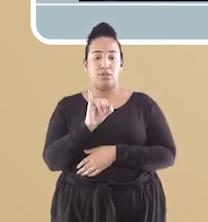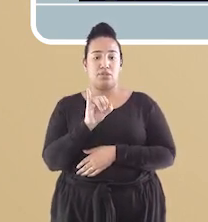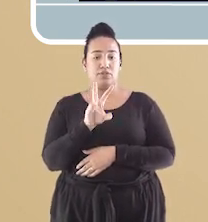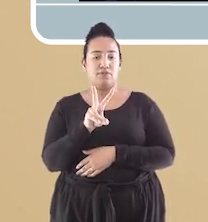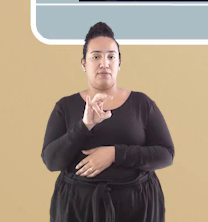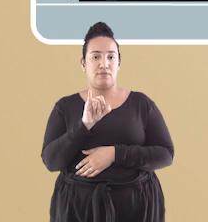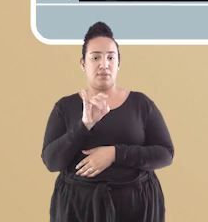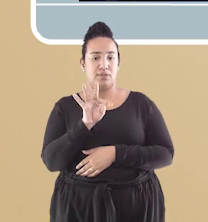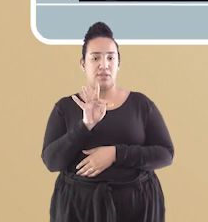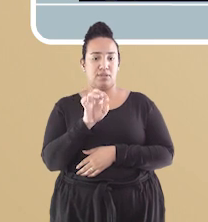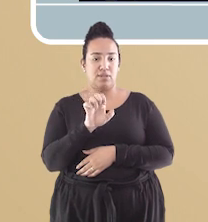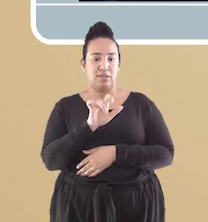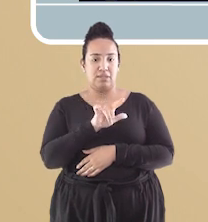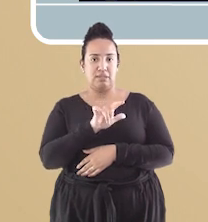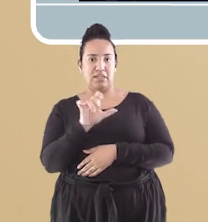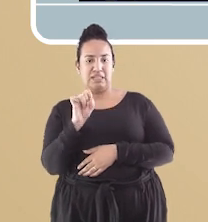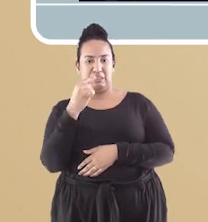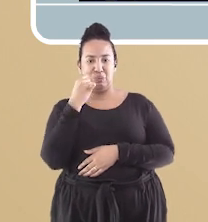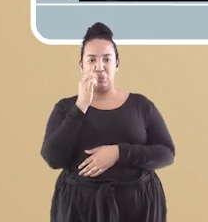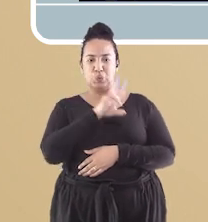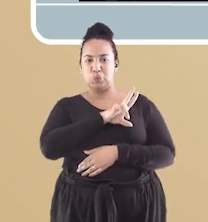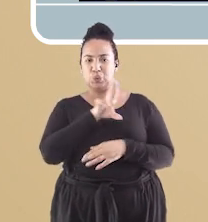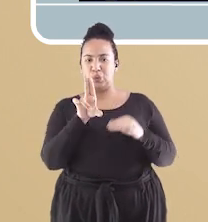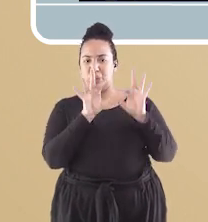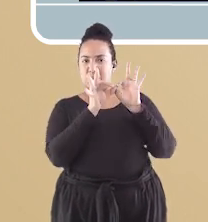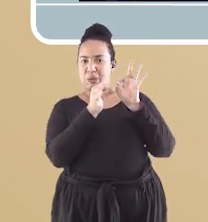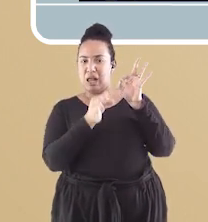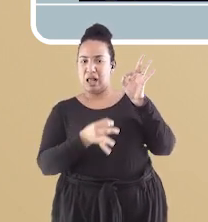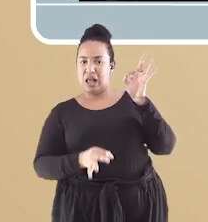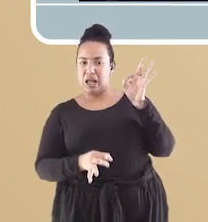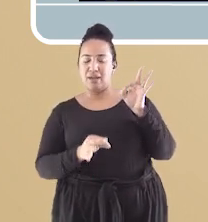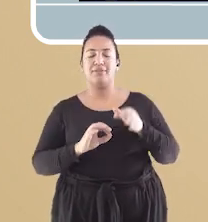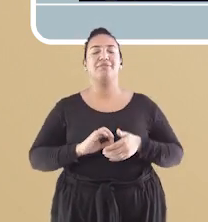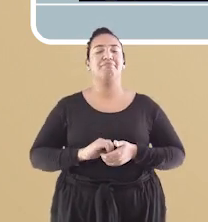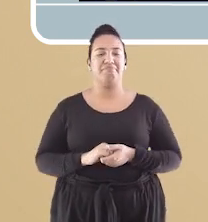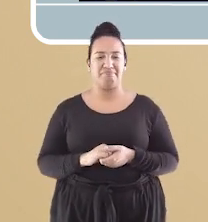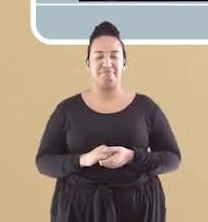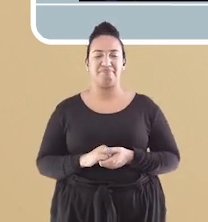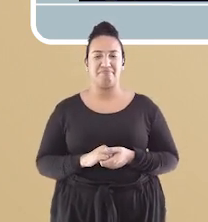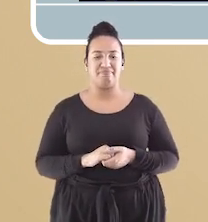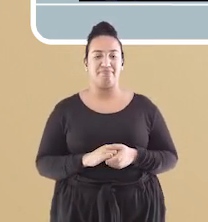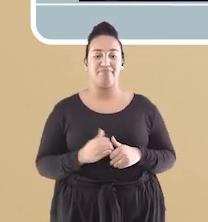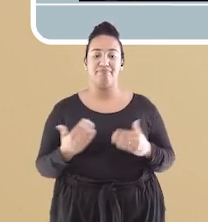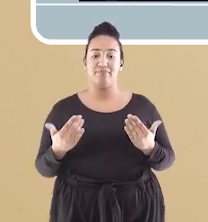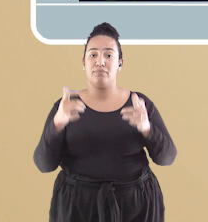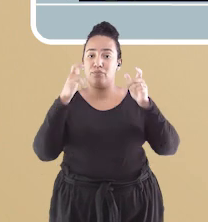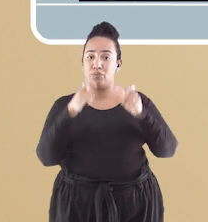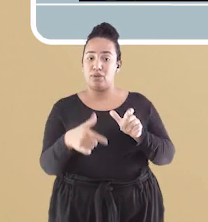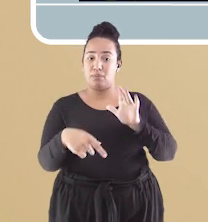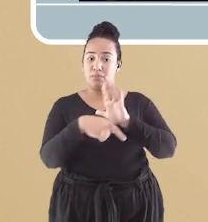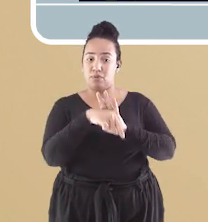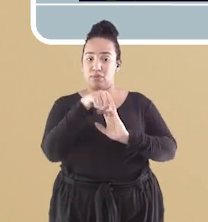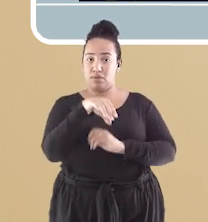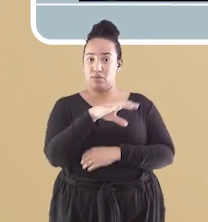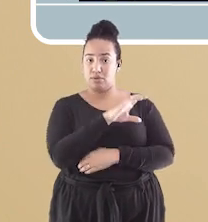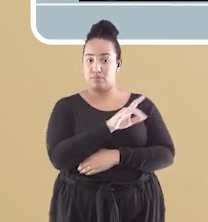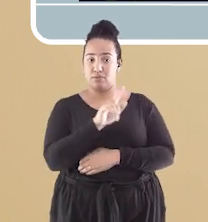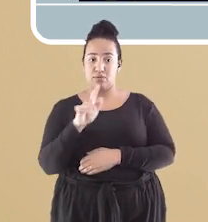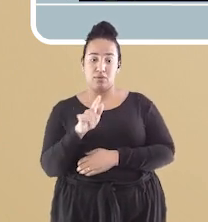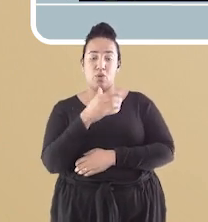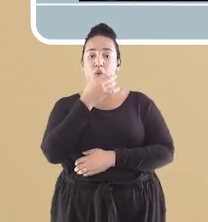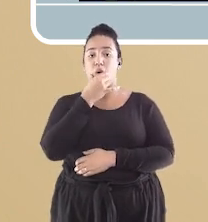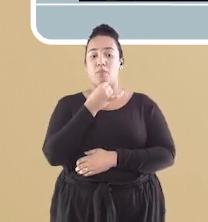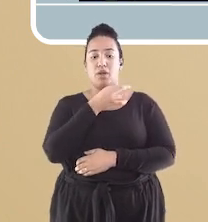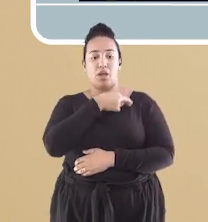del Tronto. Nome grande, hein? Mas para os íntimos é só chamado de Centro Cultural mesmo. Ele está localizado em Campo Grande e leva o nome